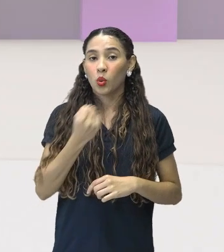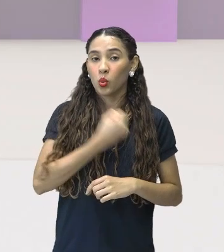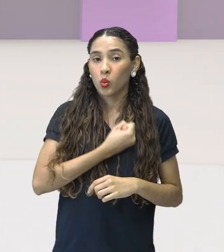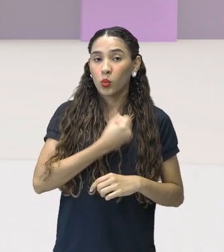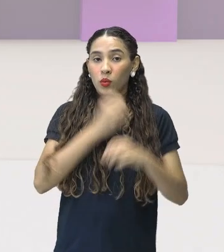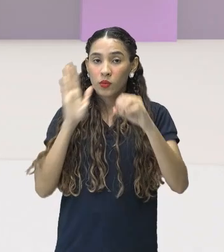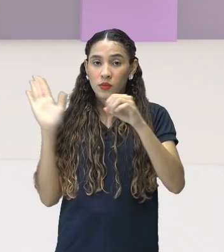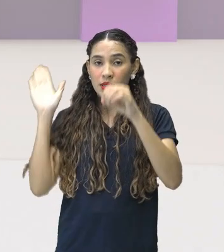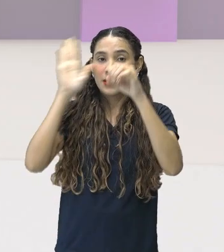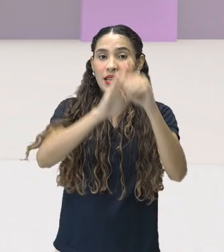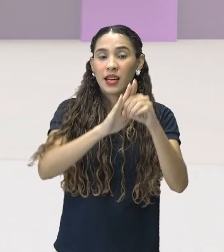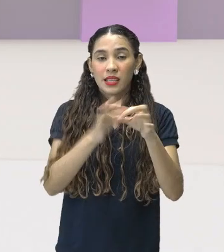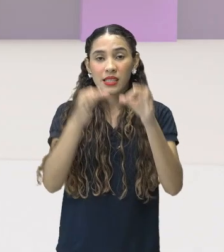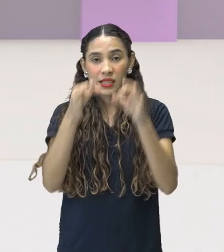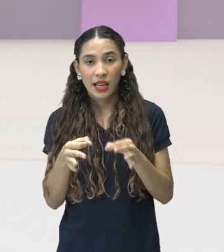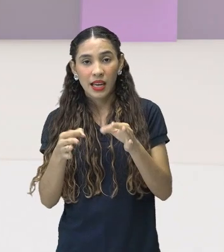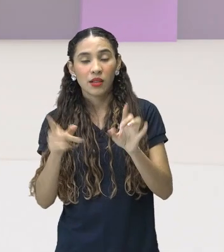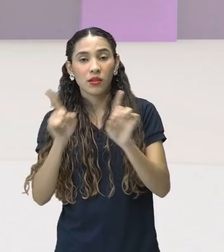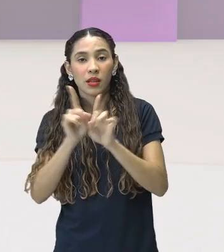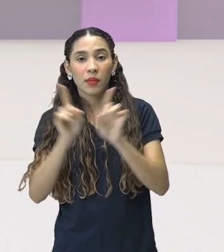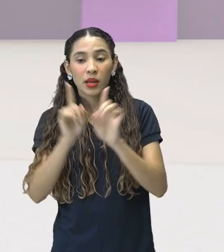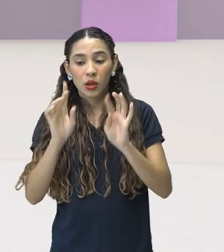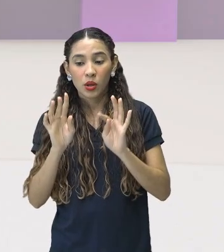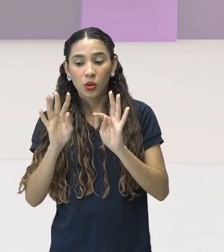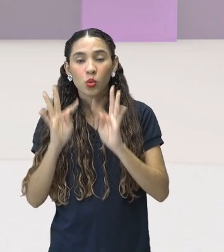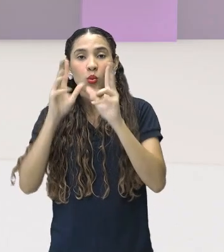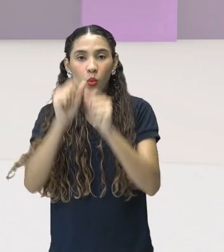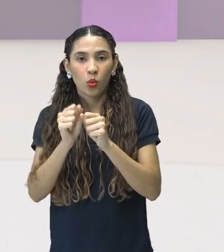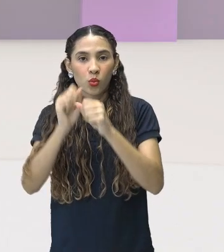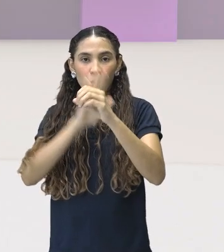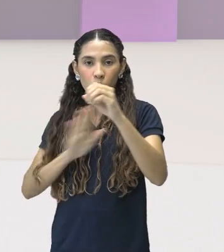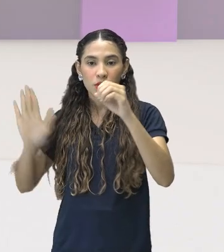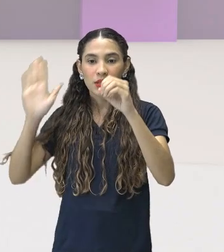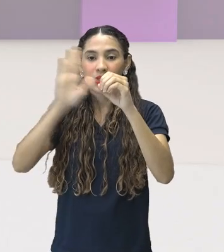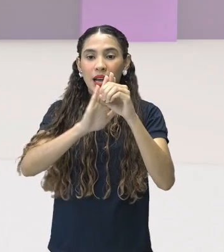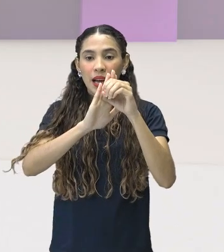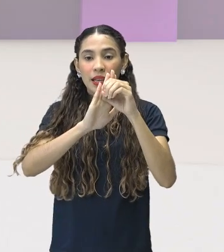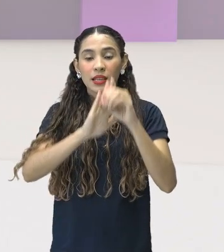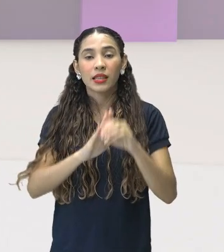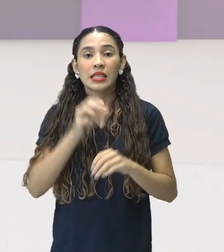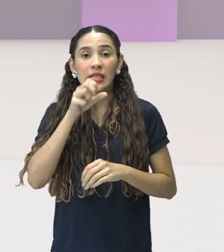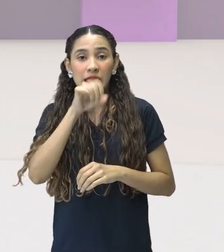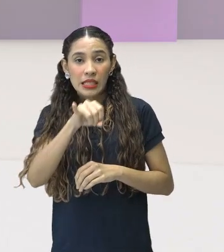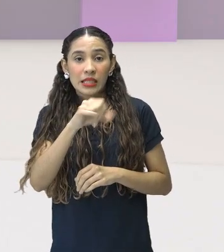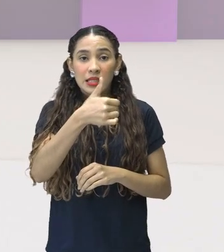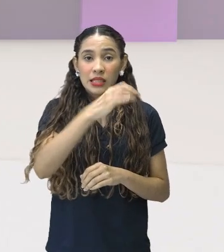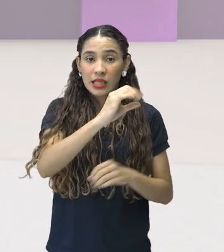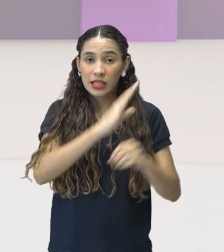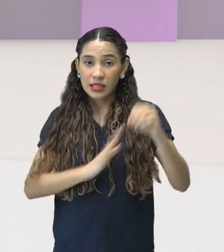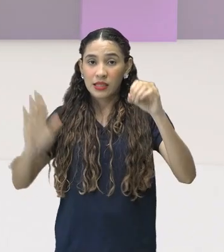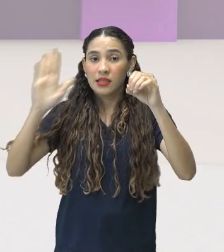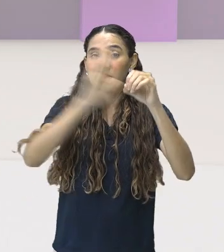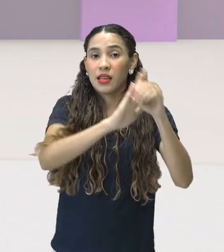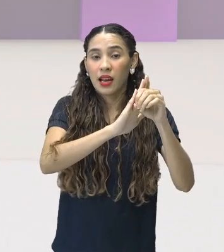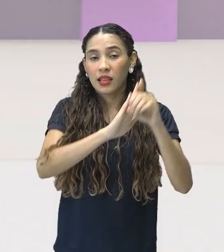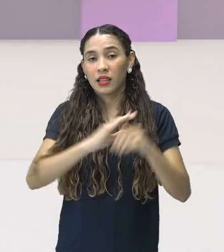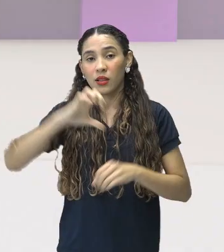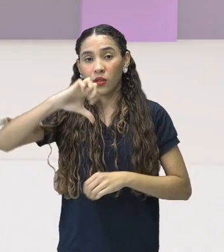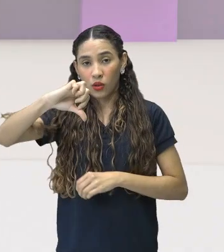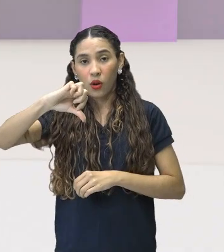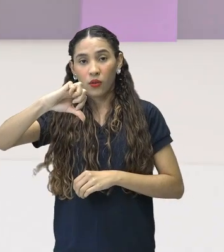saques certos e total de saques. Então, a cada 10 saques,